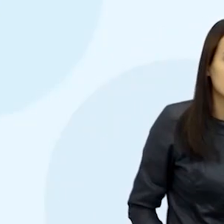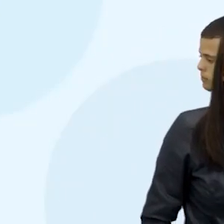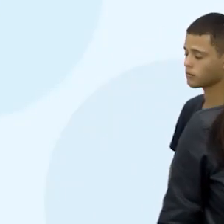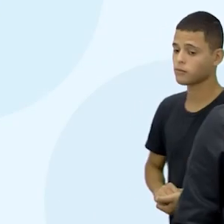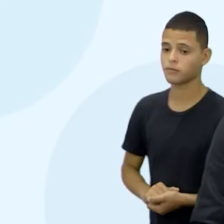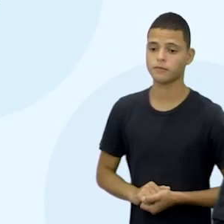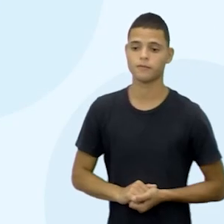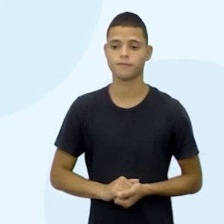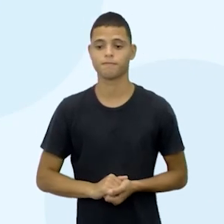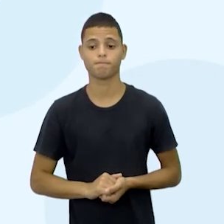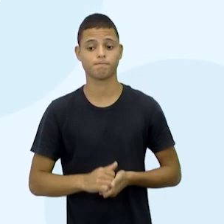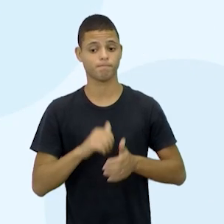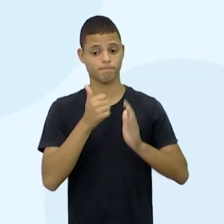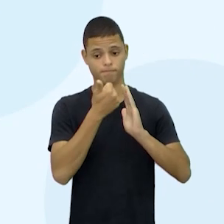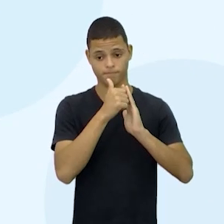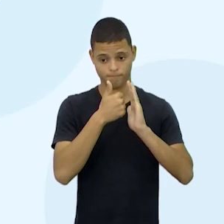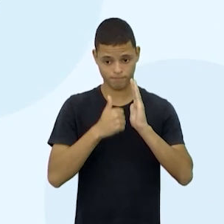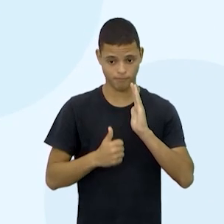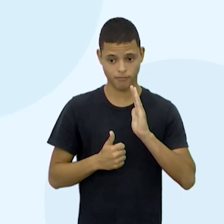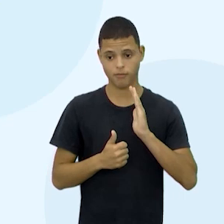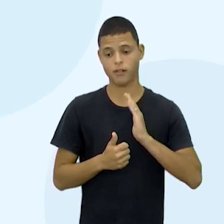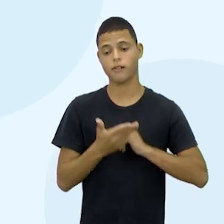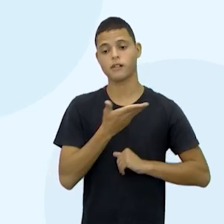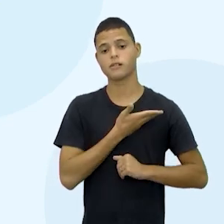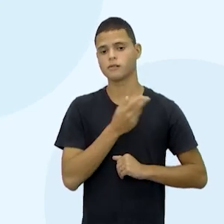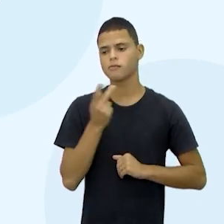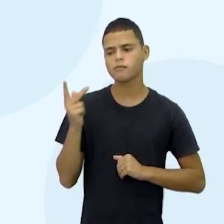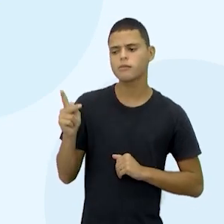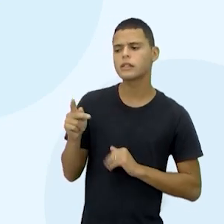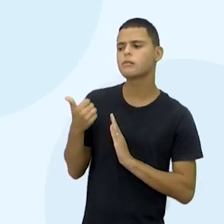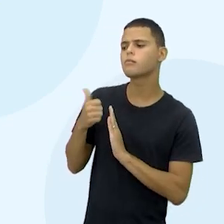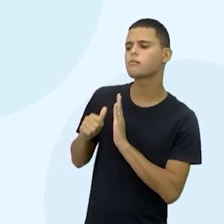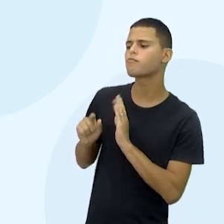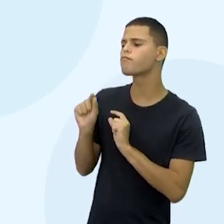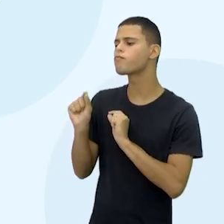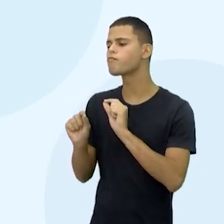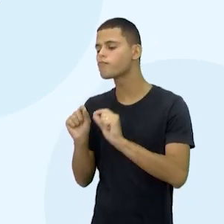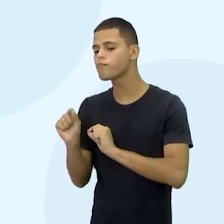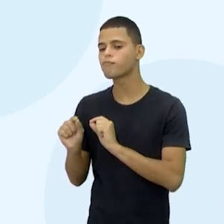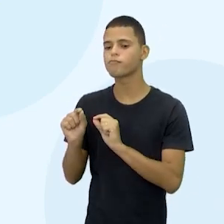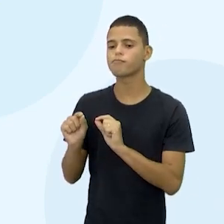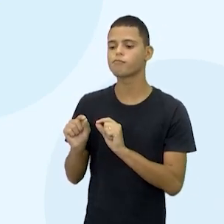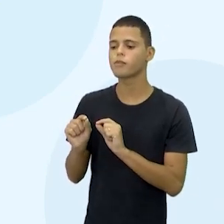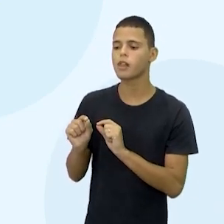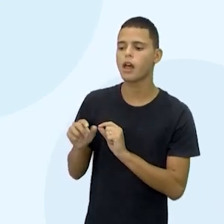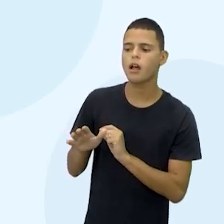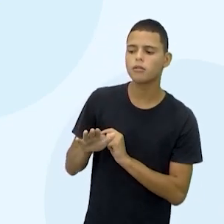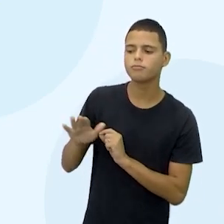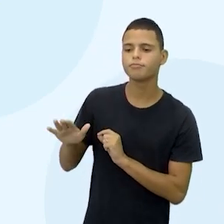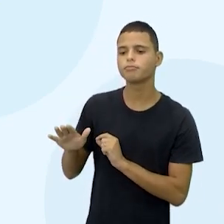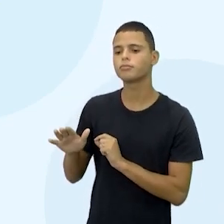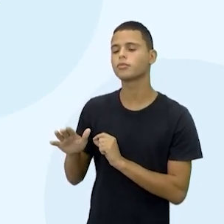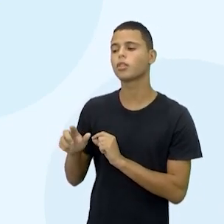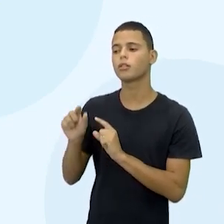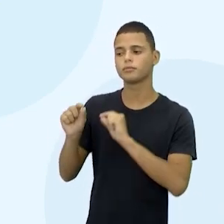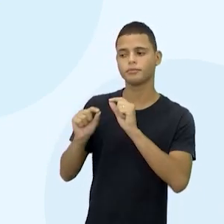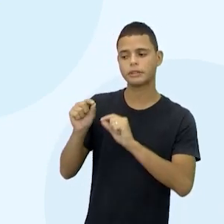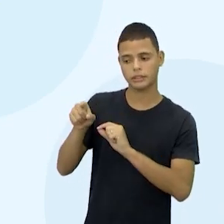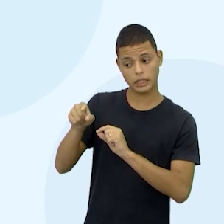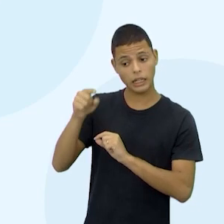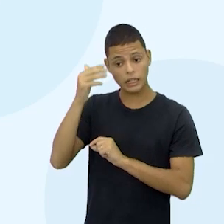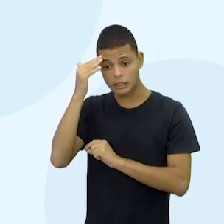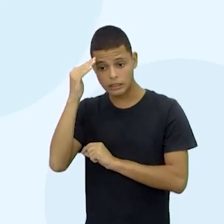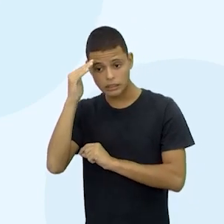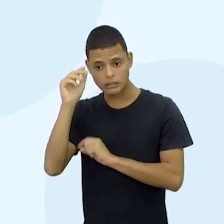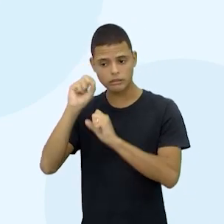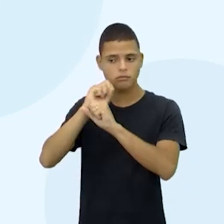estiver avaliando o colega dele apresentando lá. Exatamente. O que ele vai avaliar? Exatamente. O conteúdo apresentado foi compreendido porque... Ele